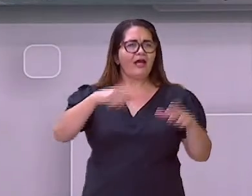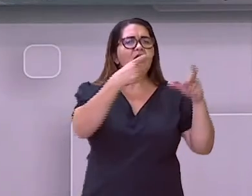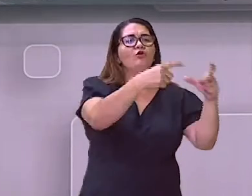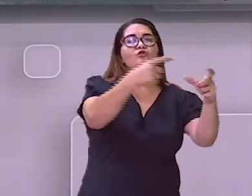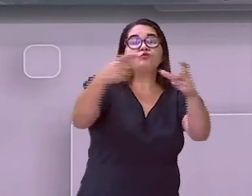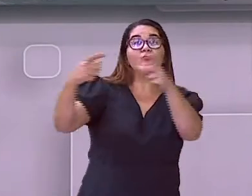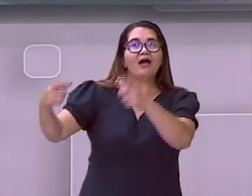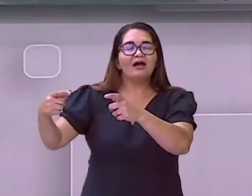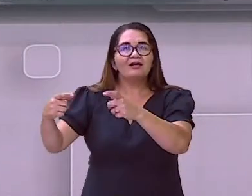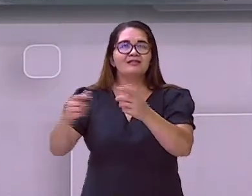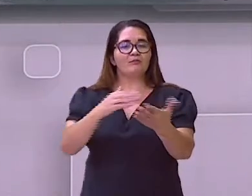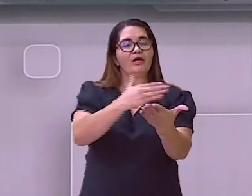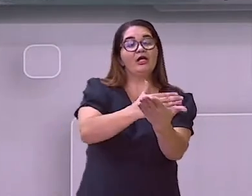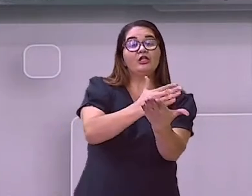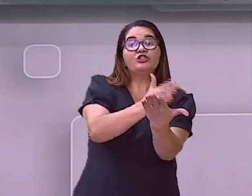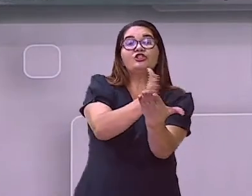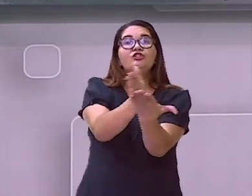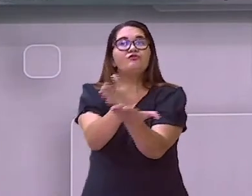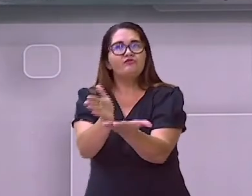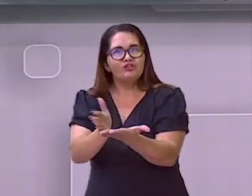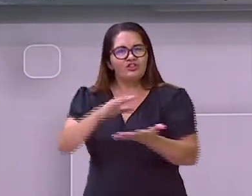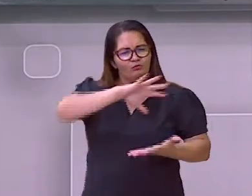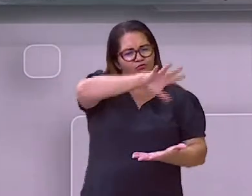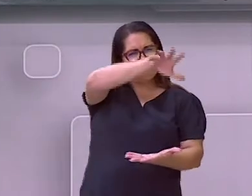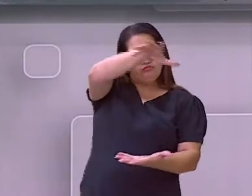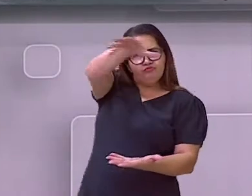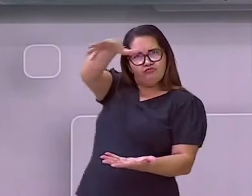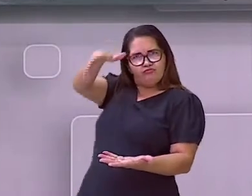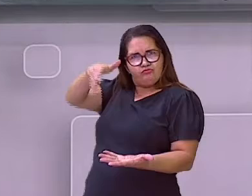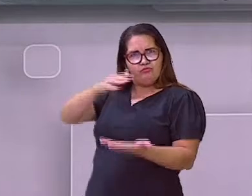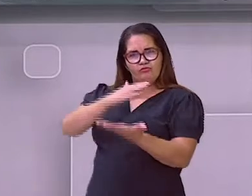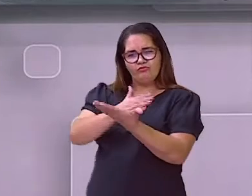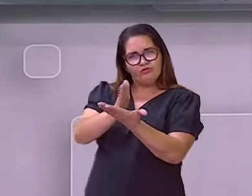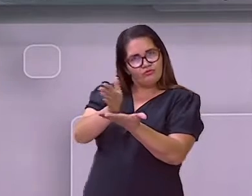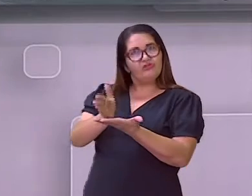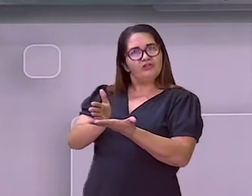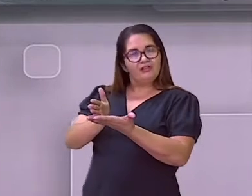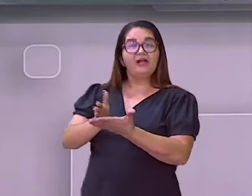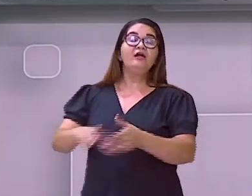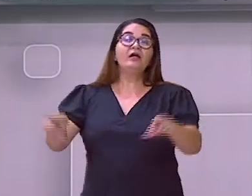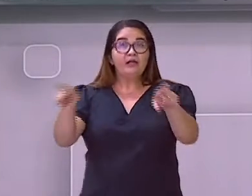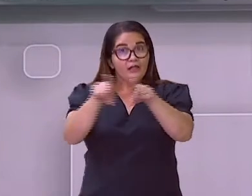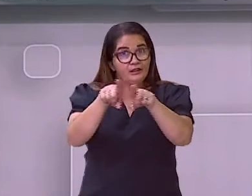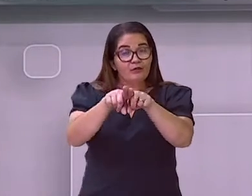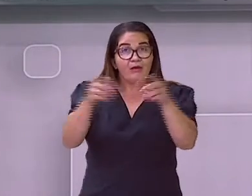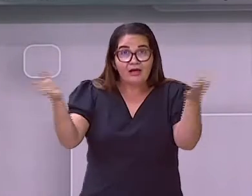é dividir, e uma vez que nós aprendemos isso, nós vamos agora